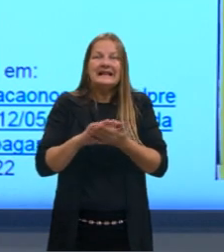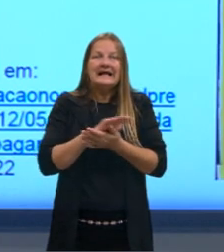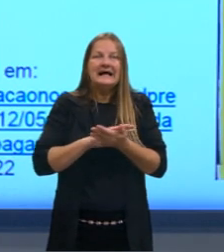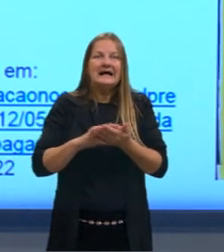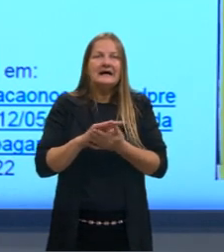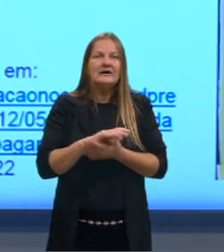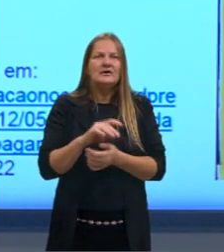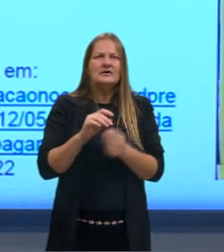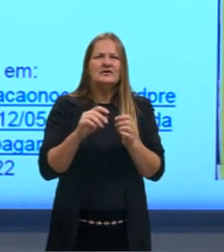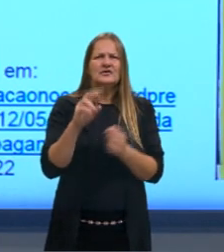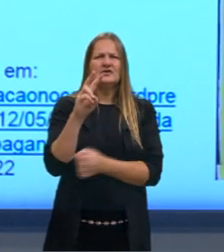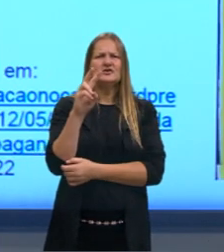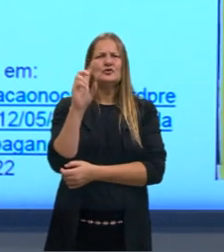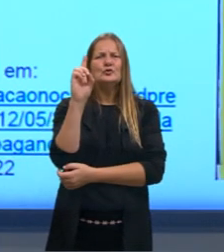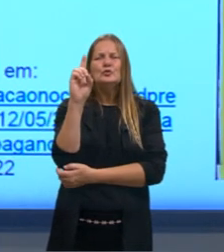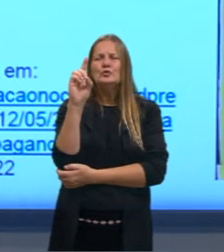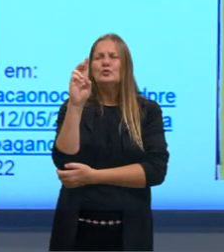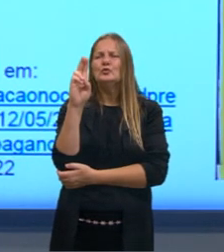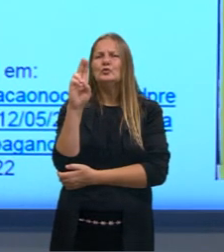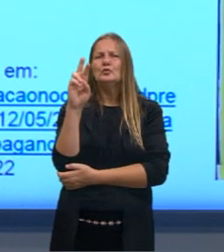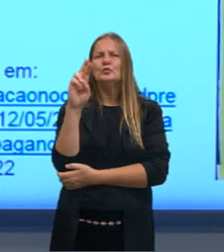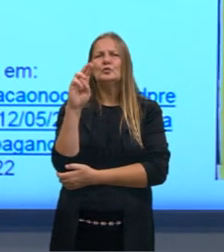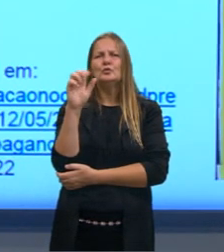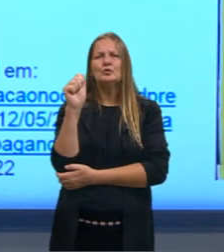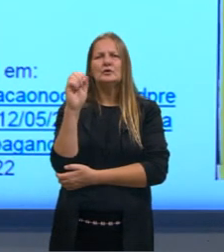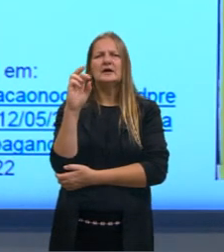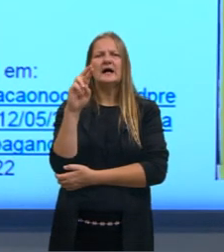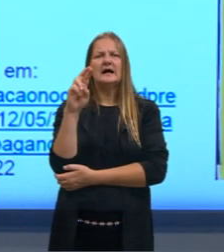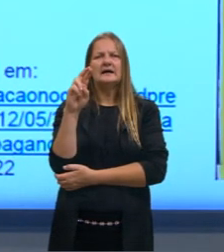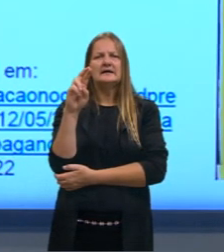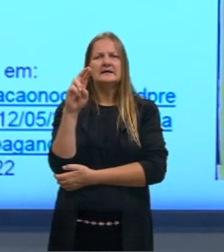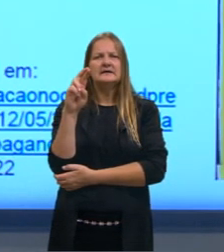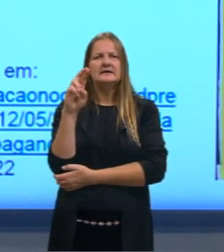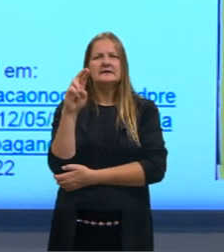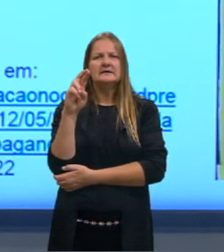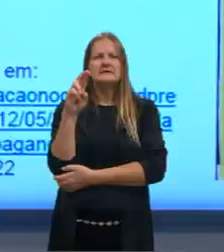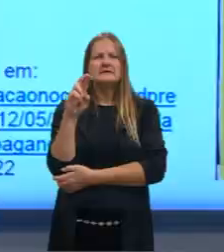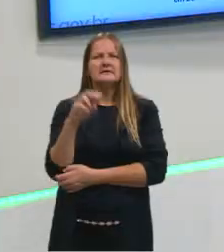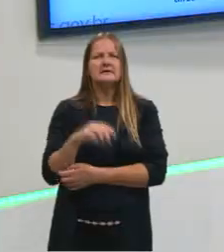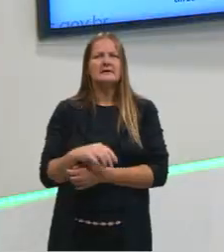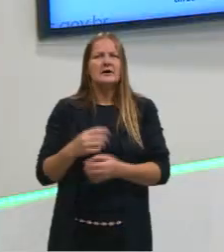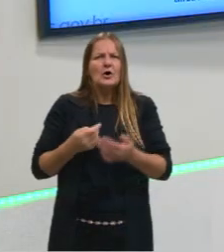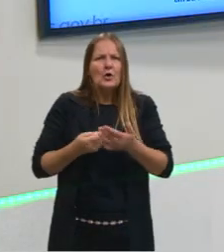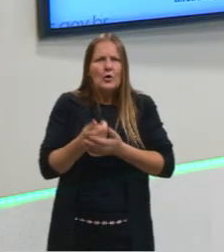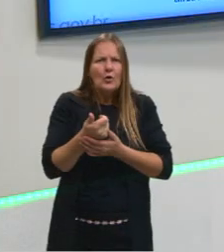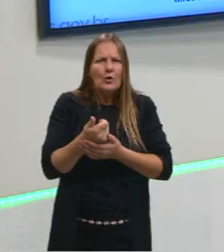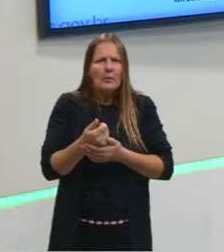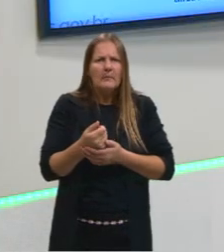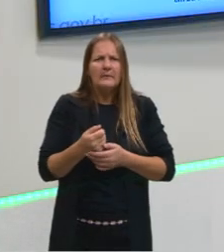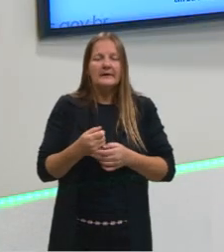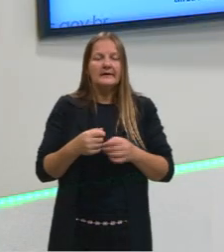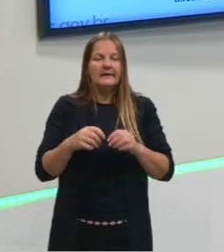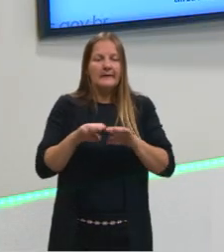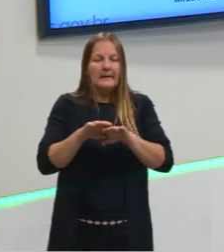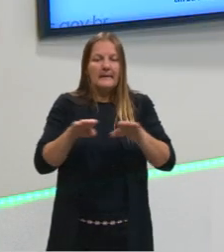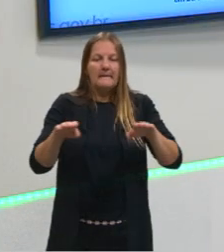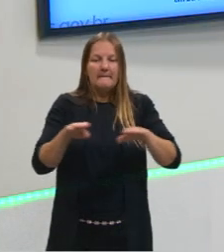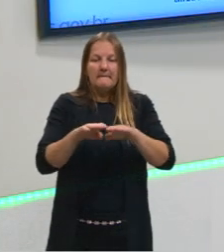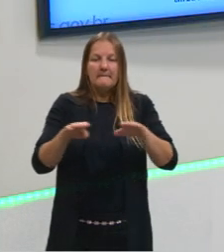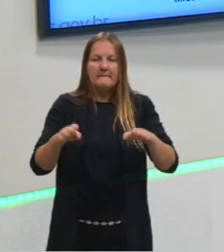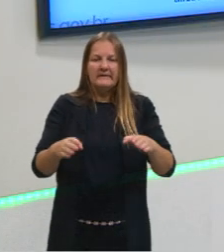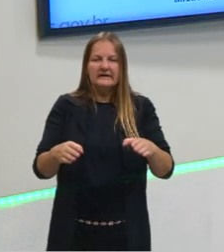não vão durar nada quando a gente compra um imóvel a gente espera que ele não dura